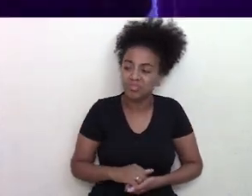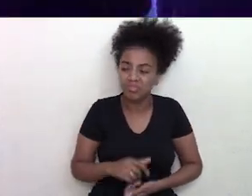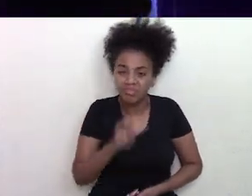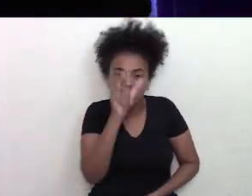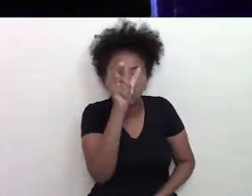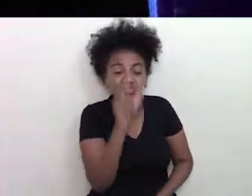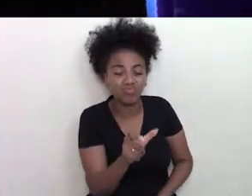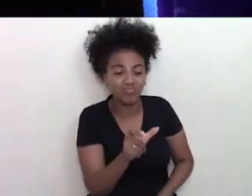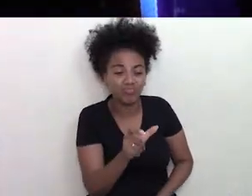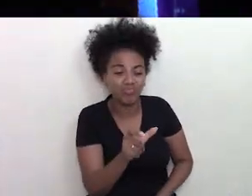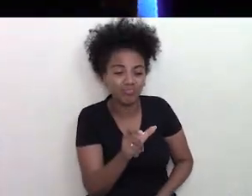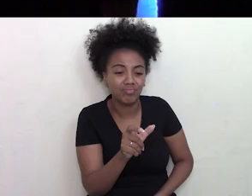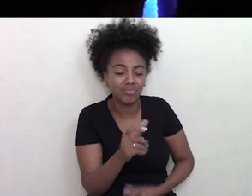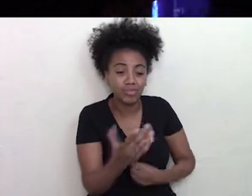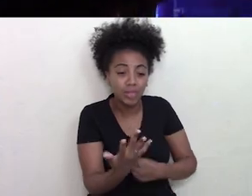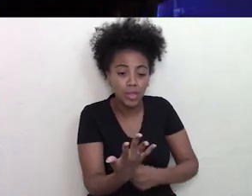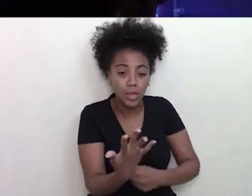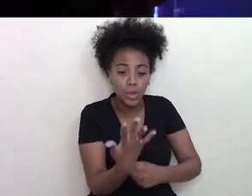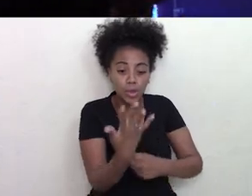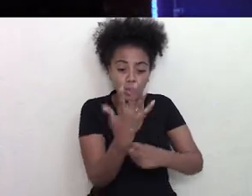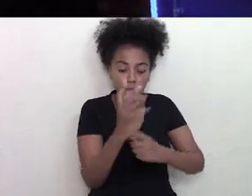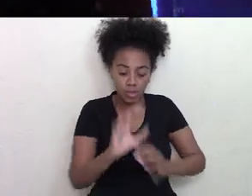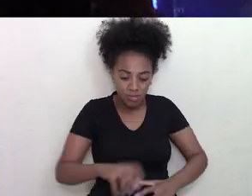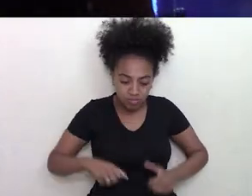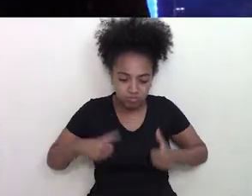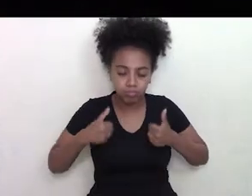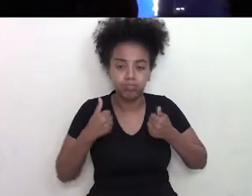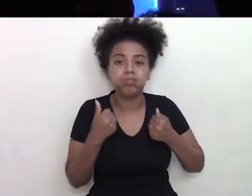E você tá me ajudando a